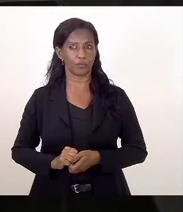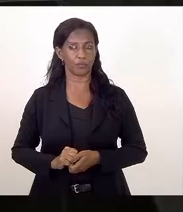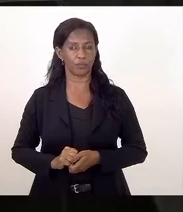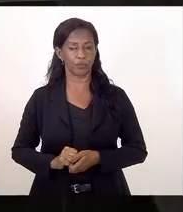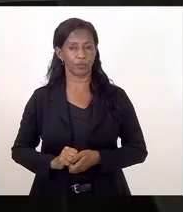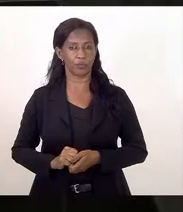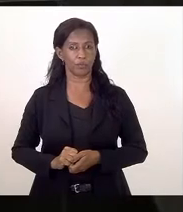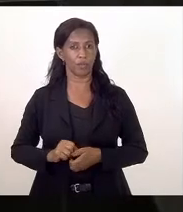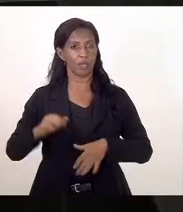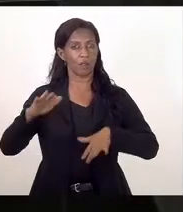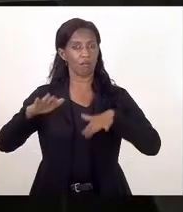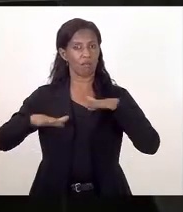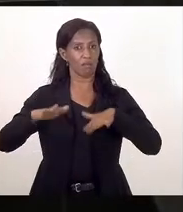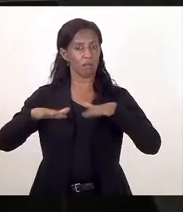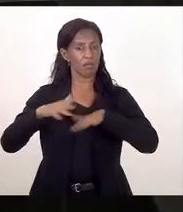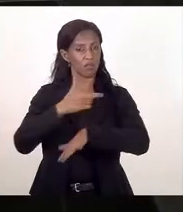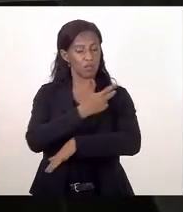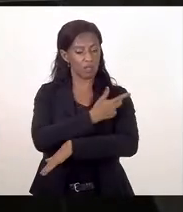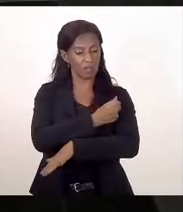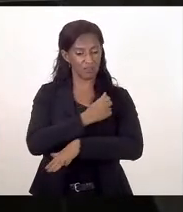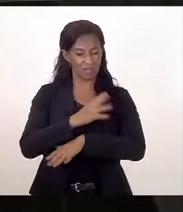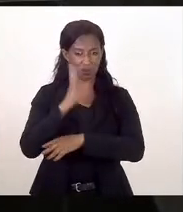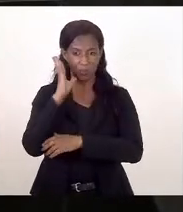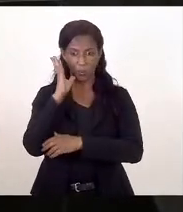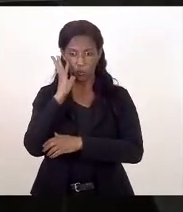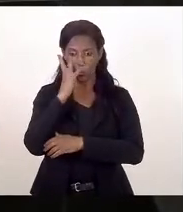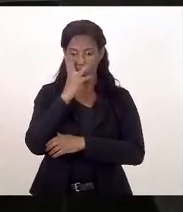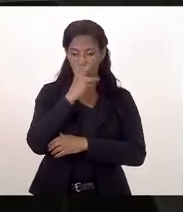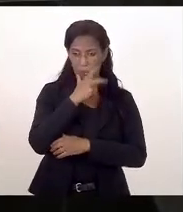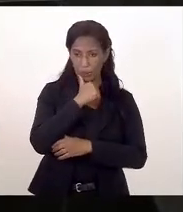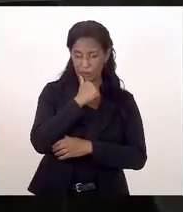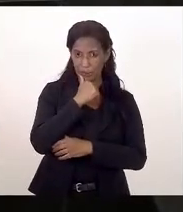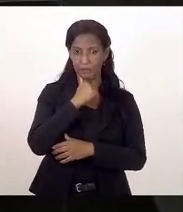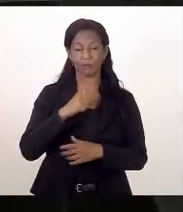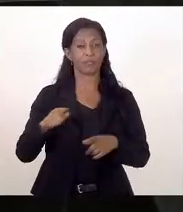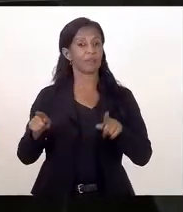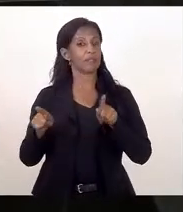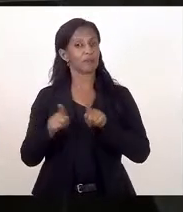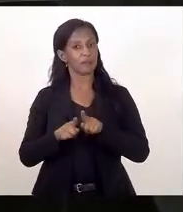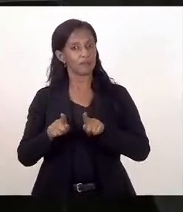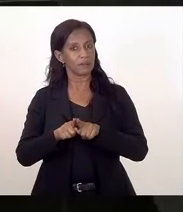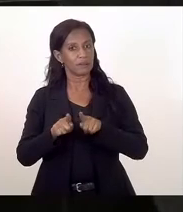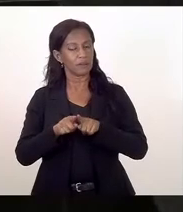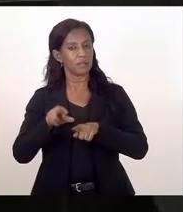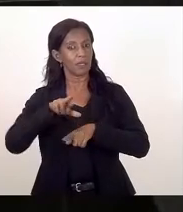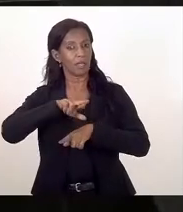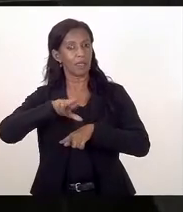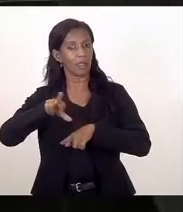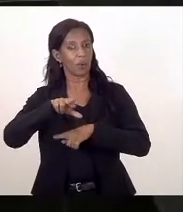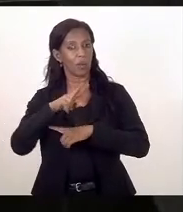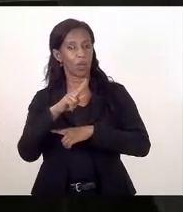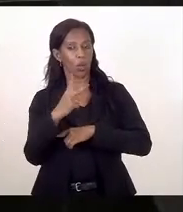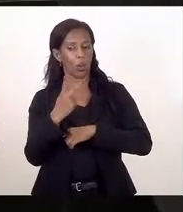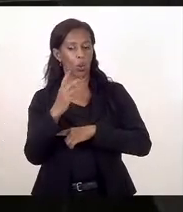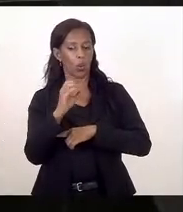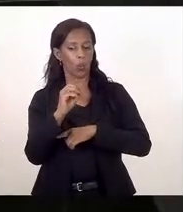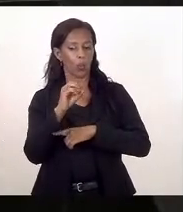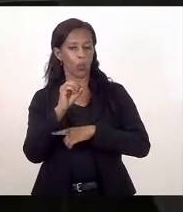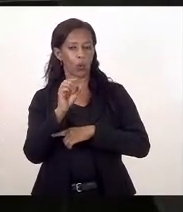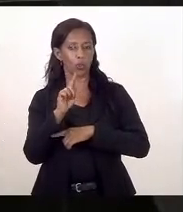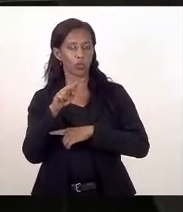na medida que a vacinação é lenta e também não é homogênea pelo mundo,